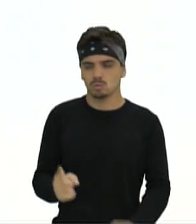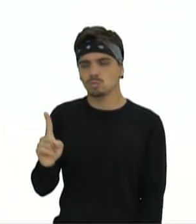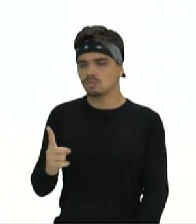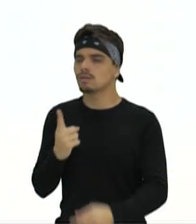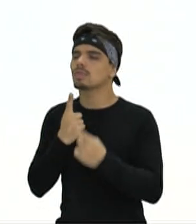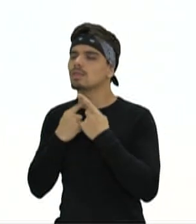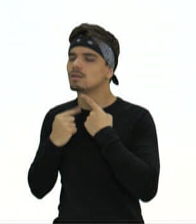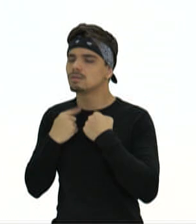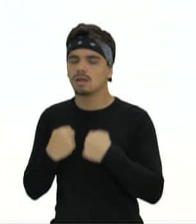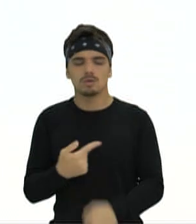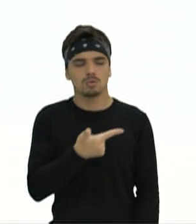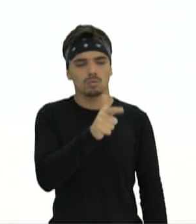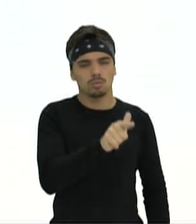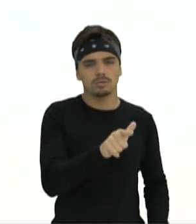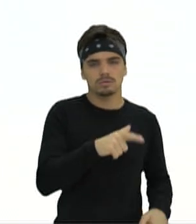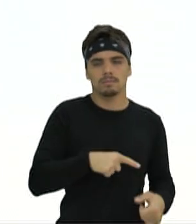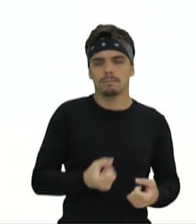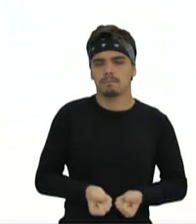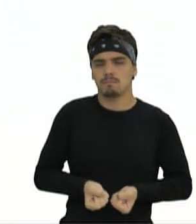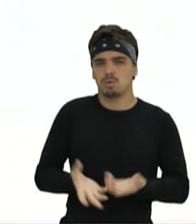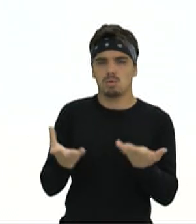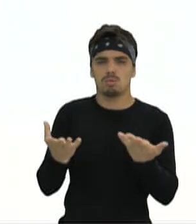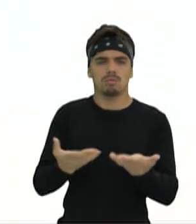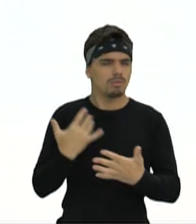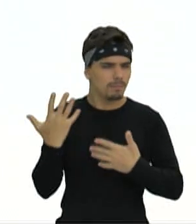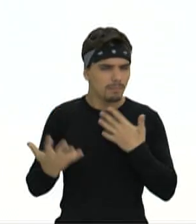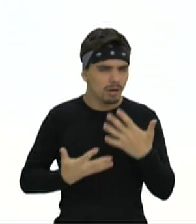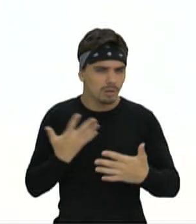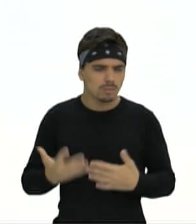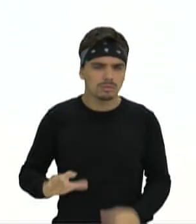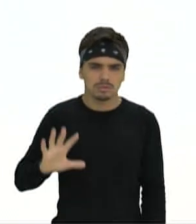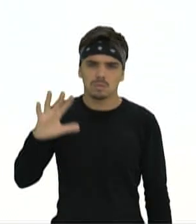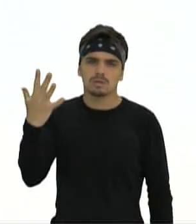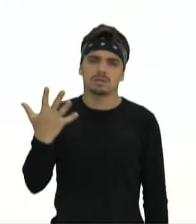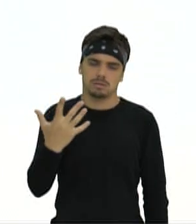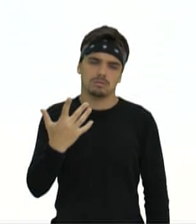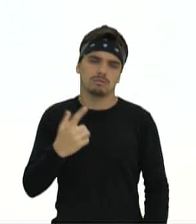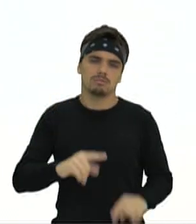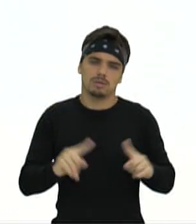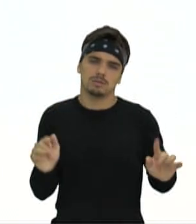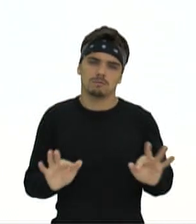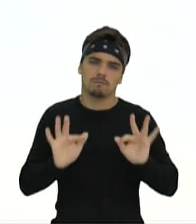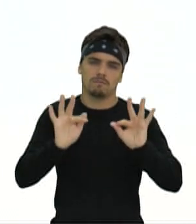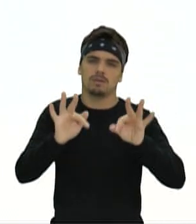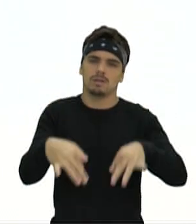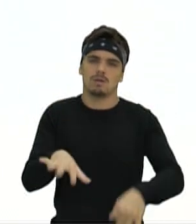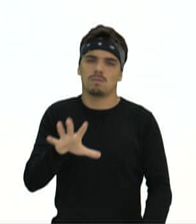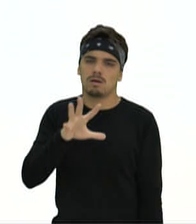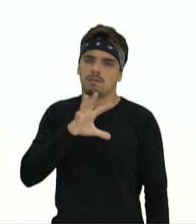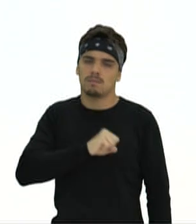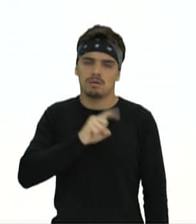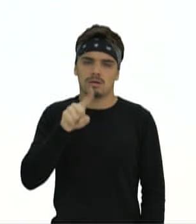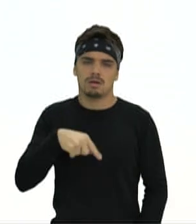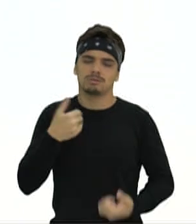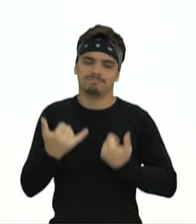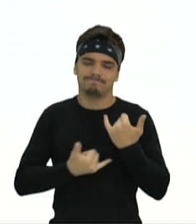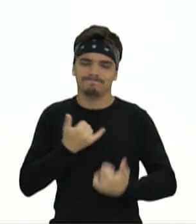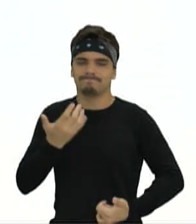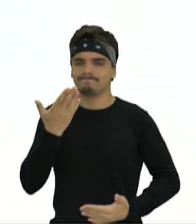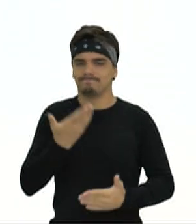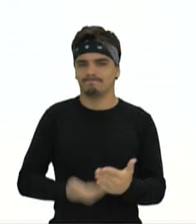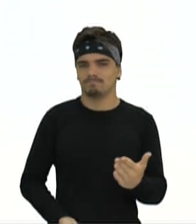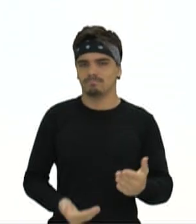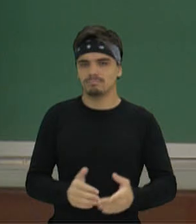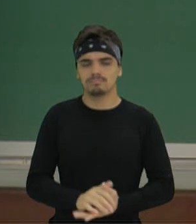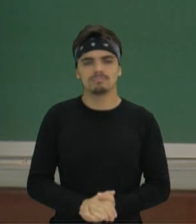outro jogou. Que bagunça que você fez. E no final das contas, o amor é um jogo perdido.